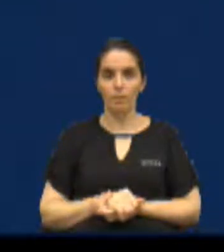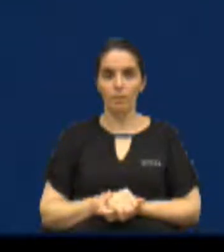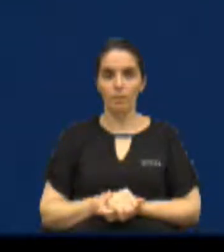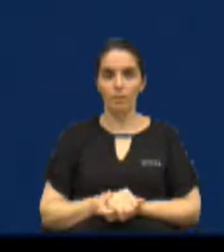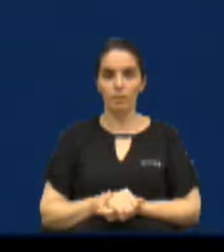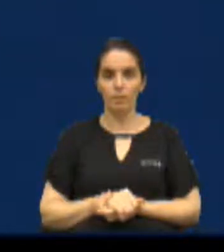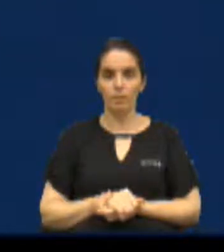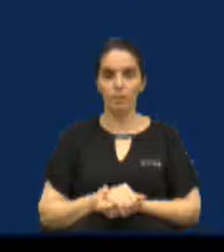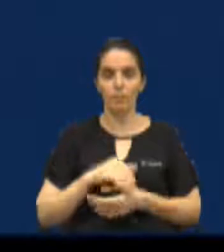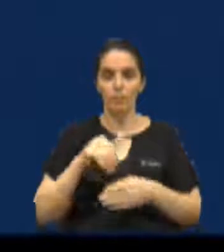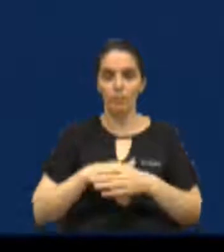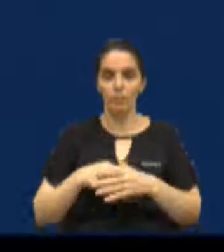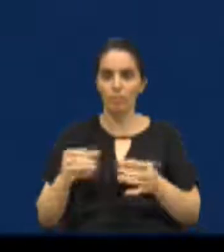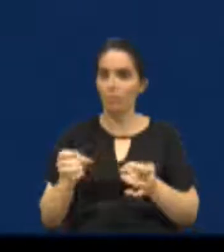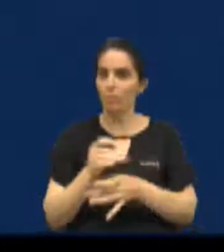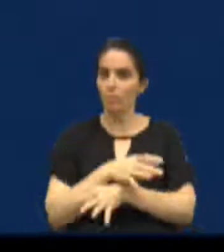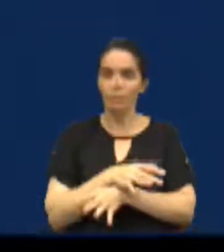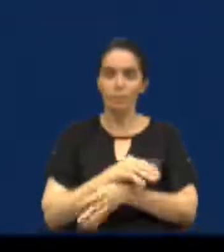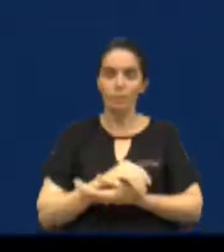Está encerrada a votação.